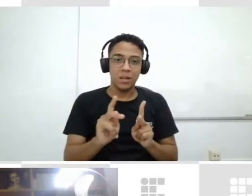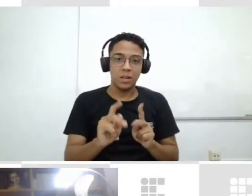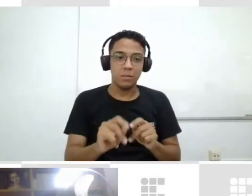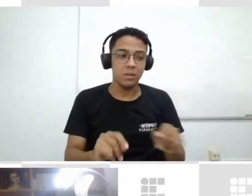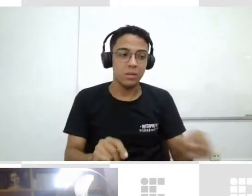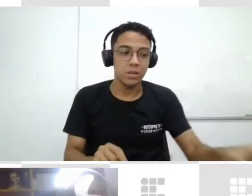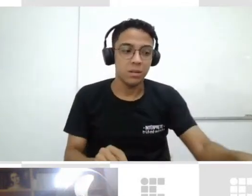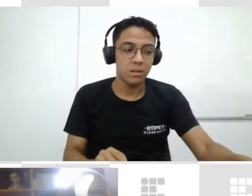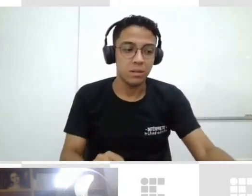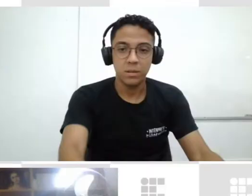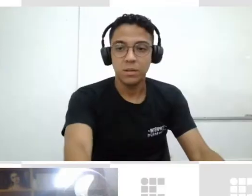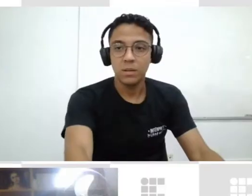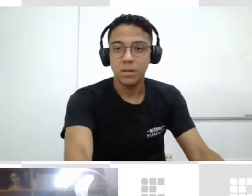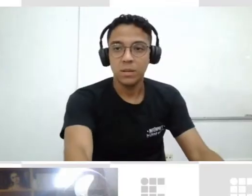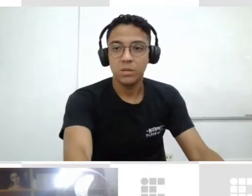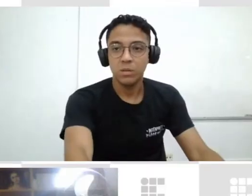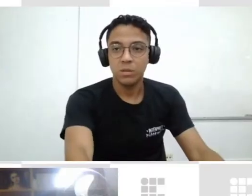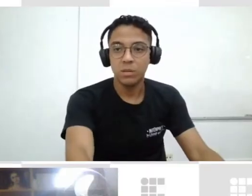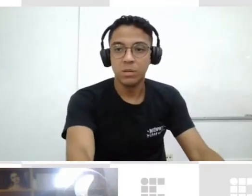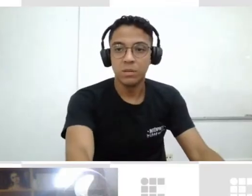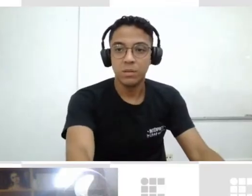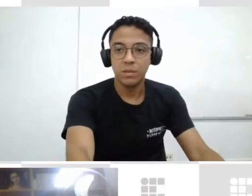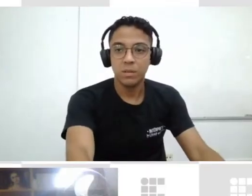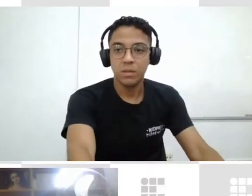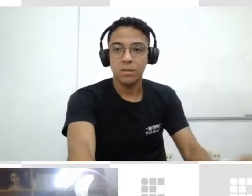mais importante do que